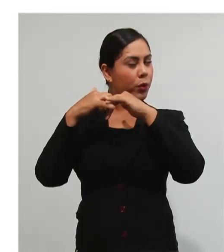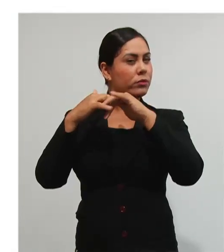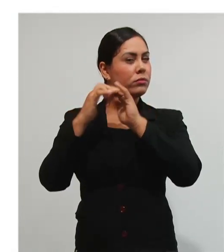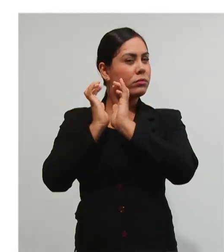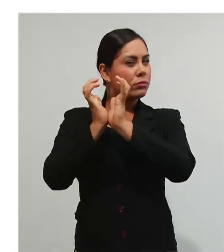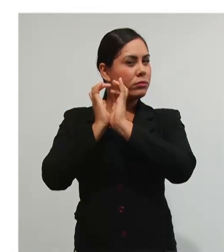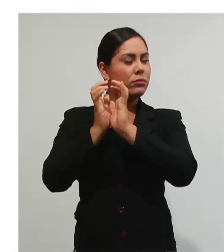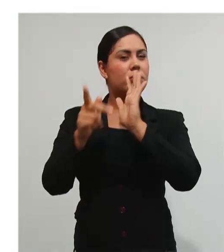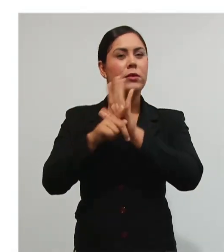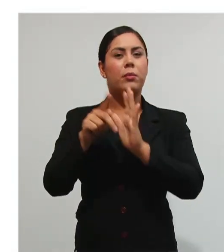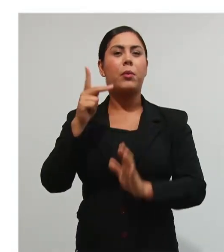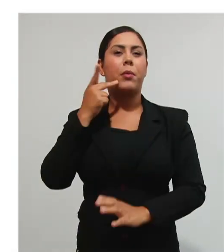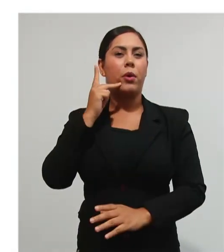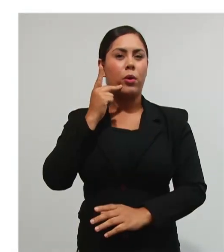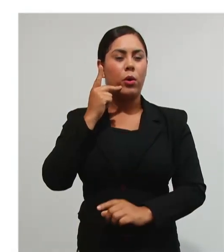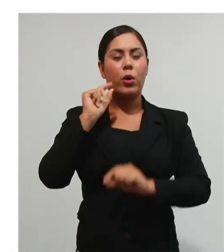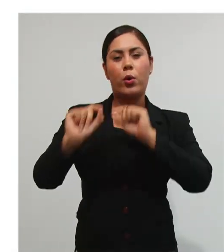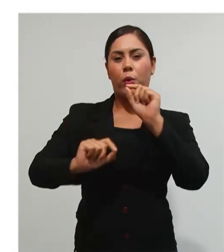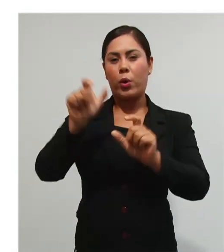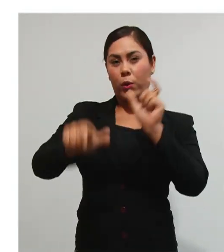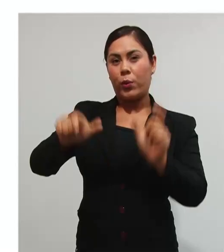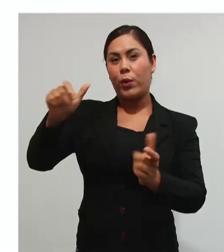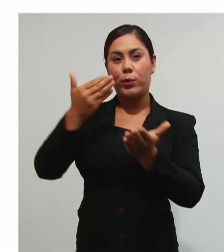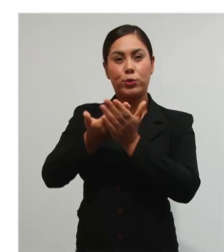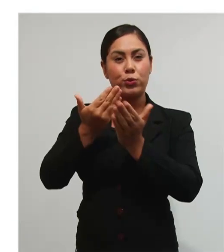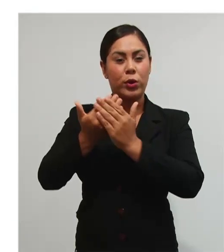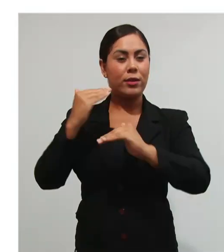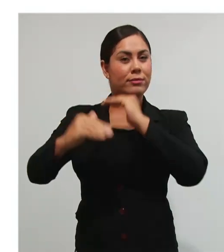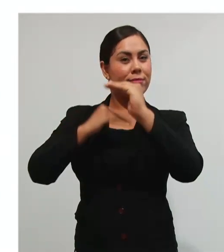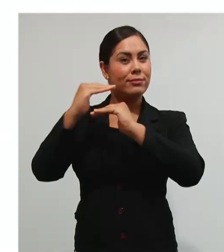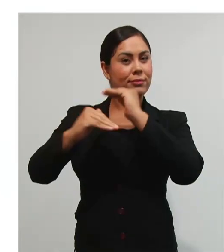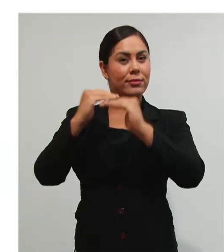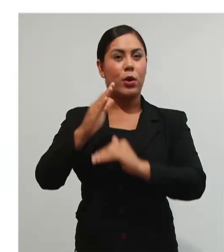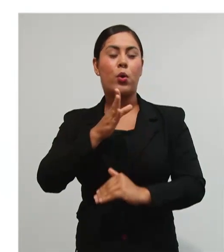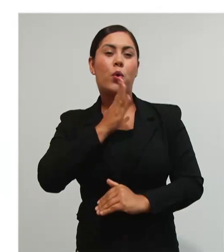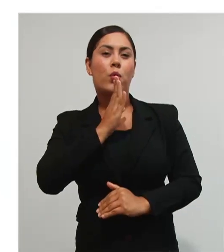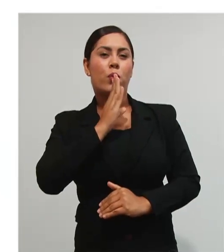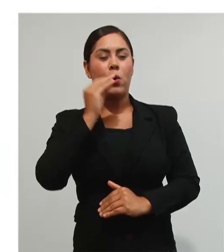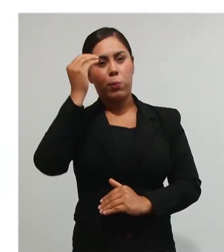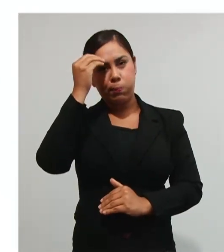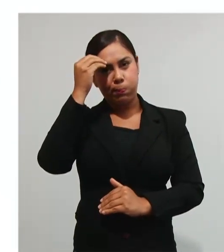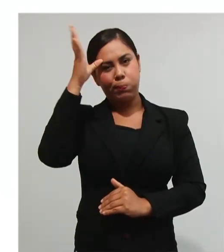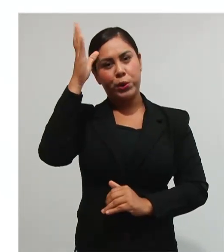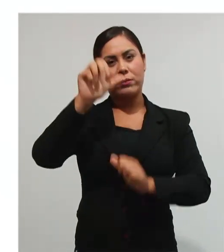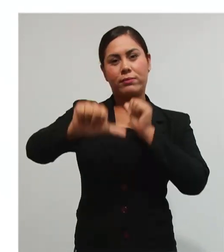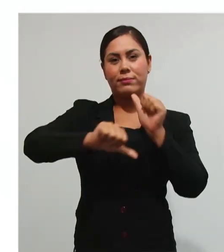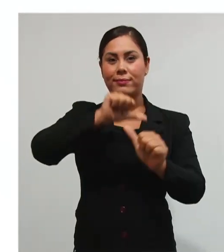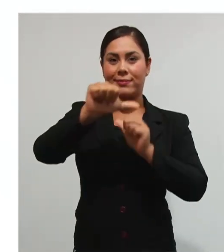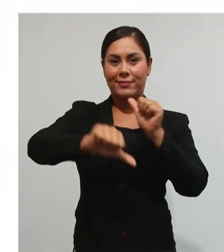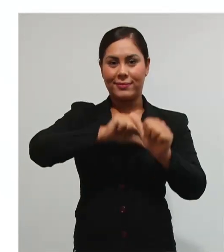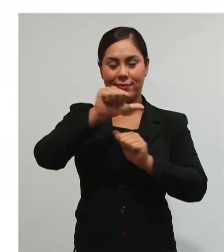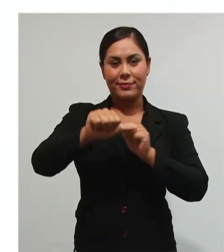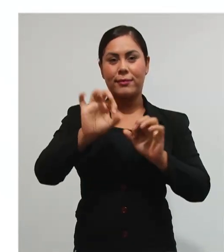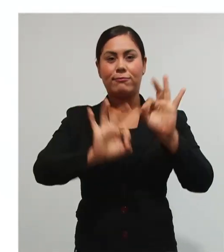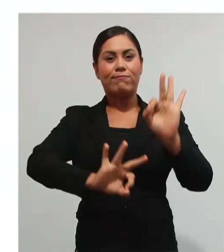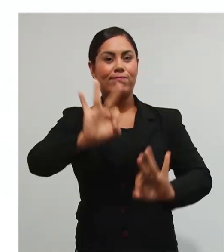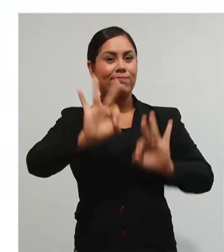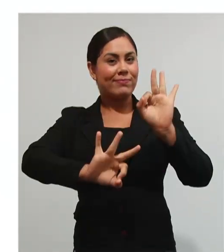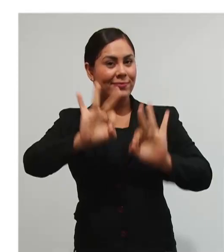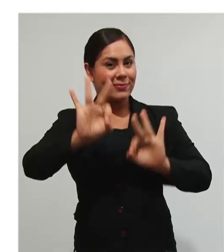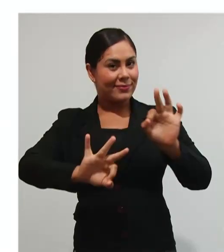cognitivo-construtivista de Piaget, os estudantes constroem o conhecimento ao transformar,